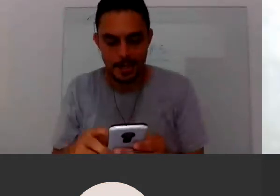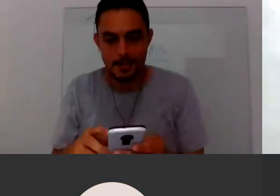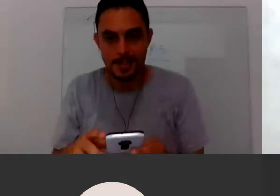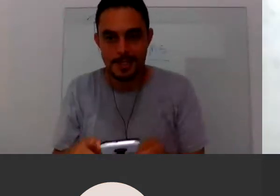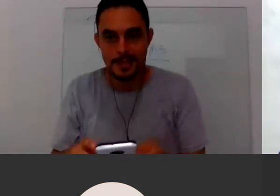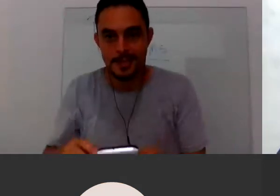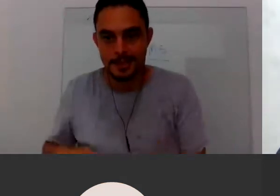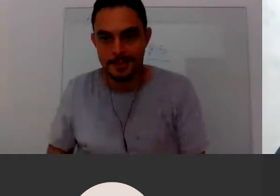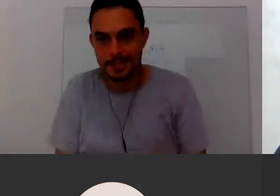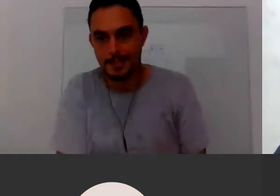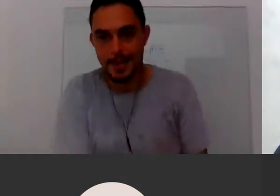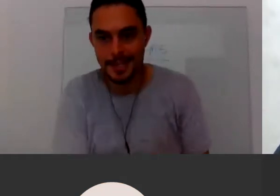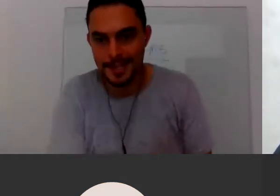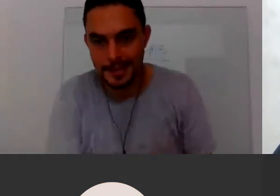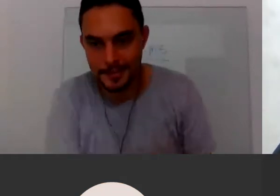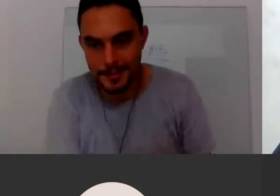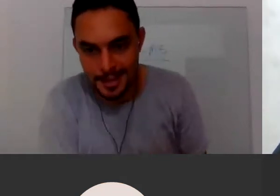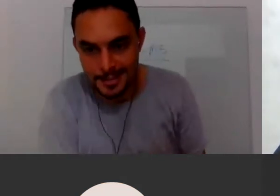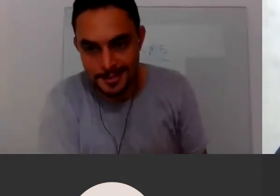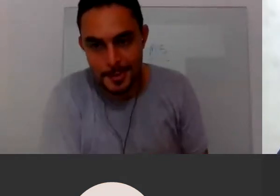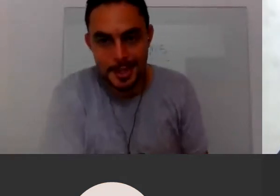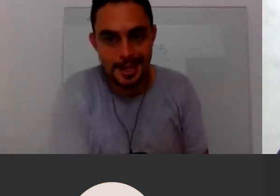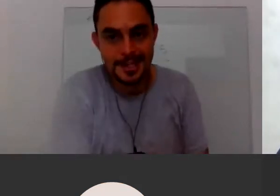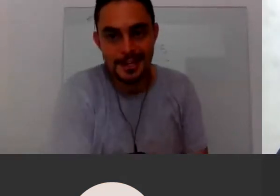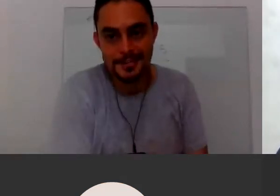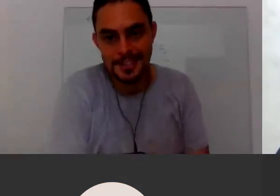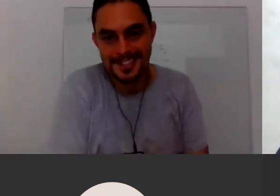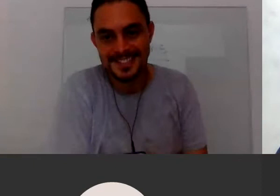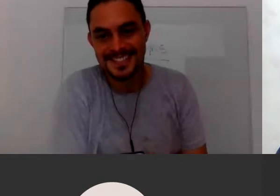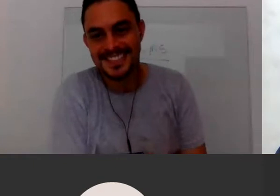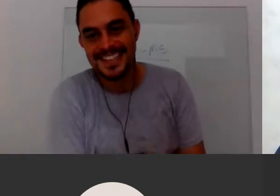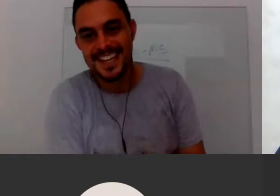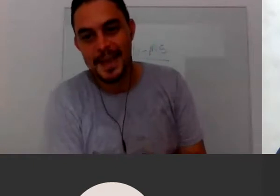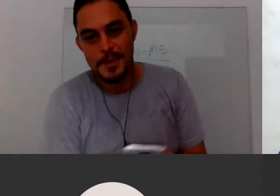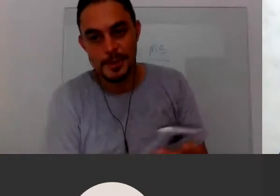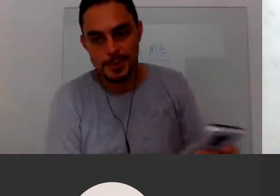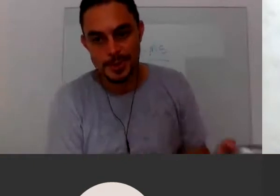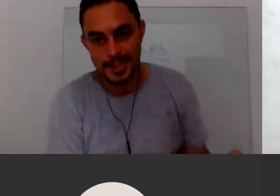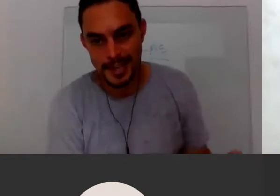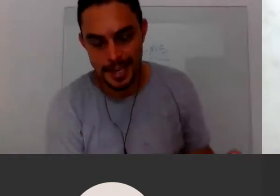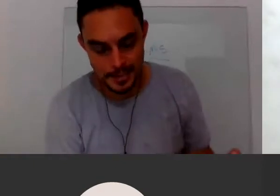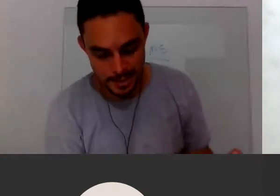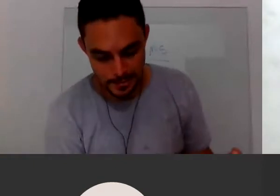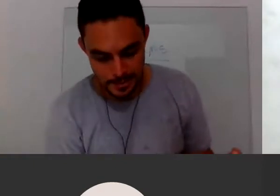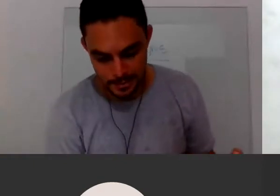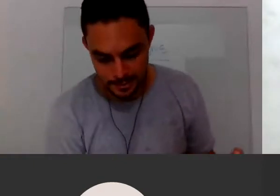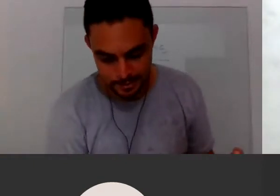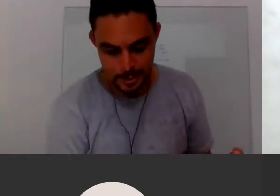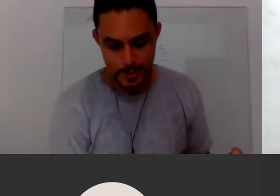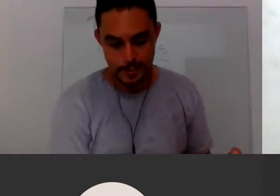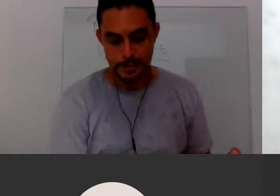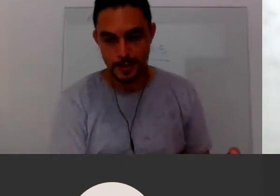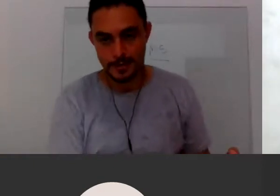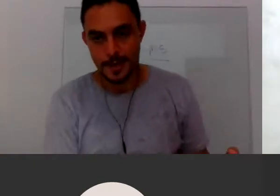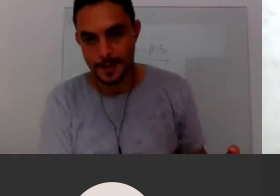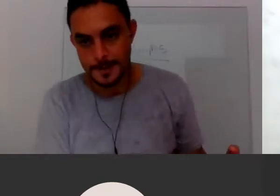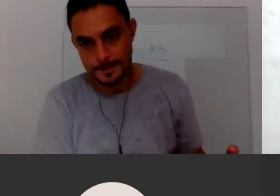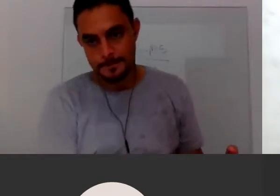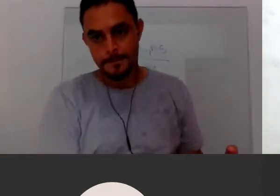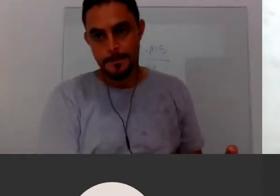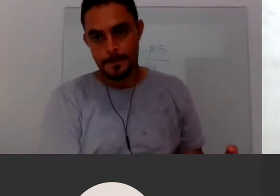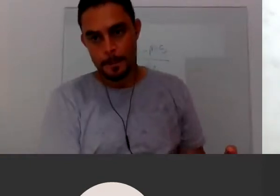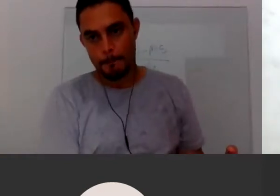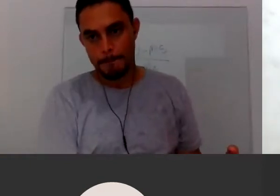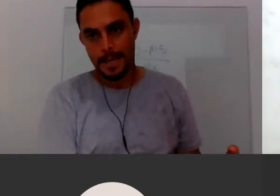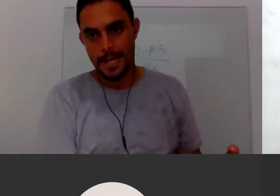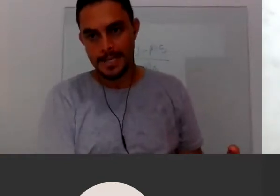mais dificuldade para vocês entenderem. Minha letra é fantástica, muita caligrafia. É minúsculo, tá? RJ é minúsculo. Tudo minúsculo, na verdade.